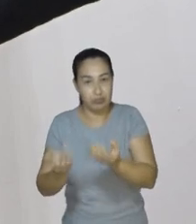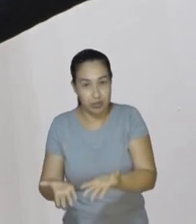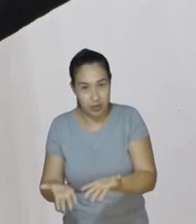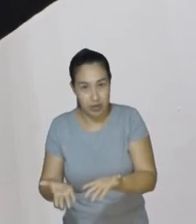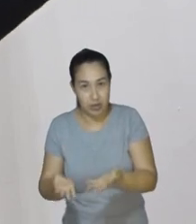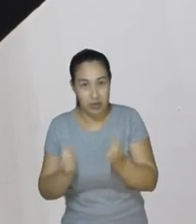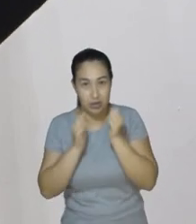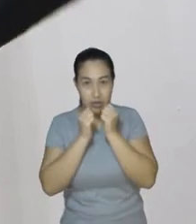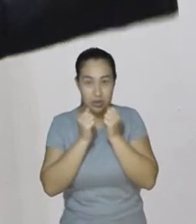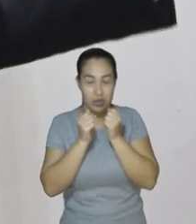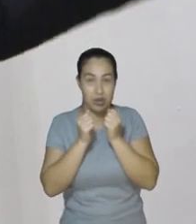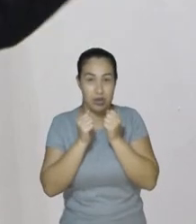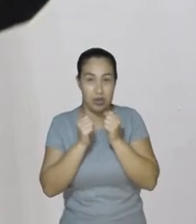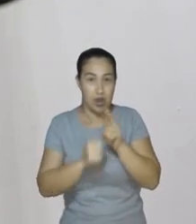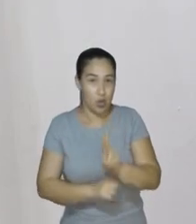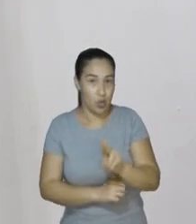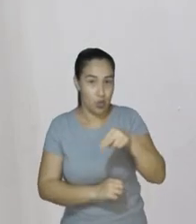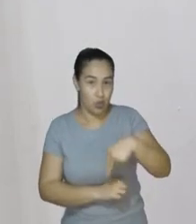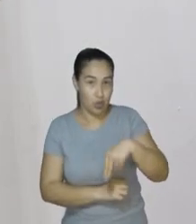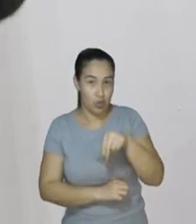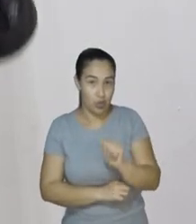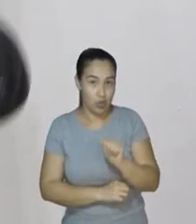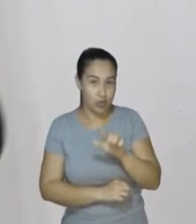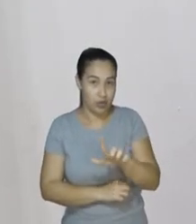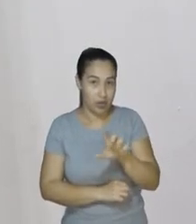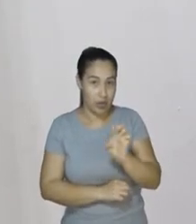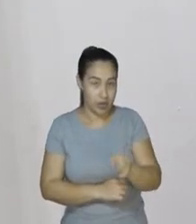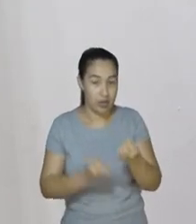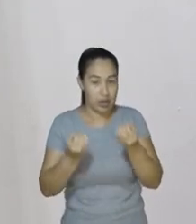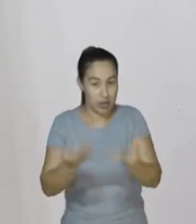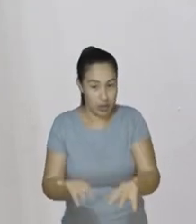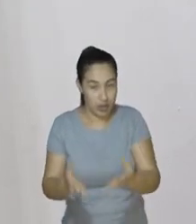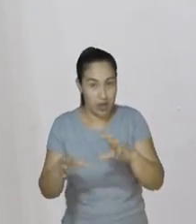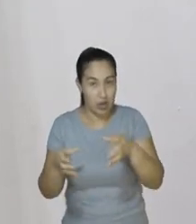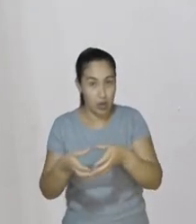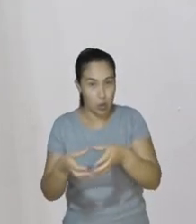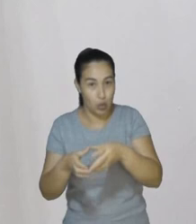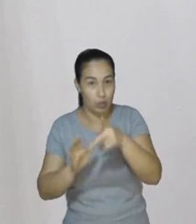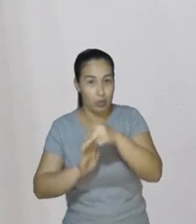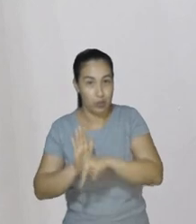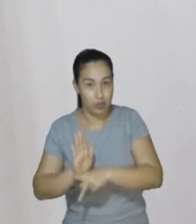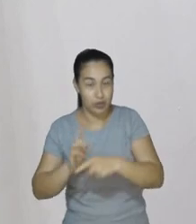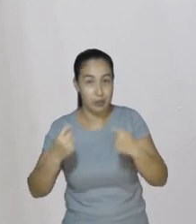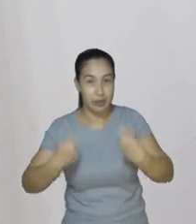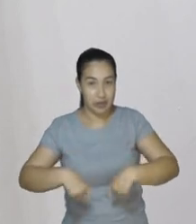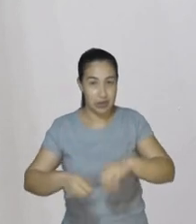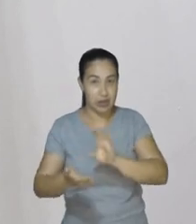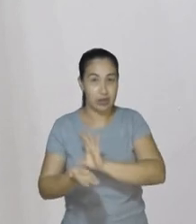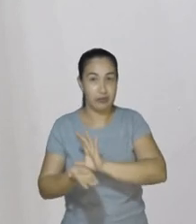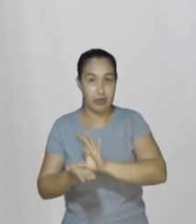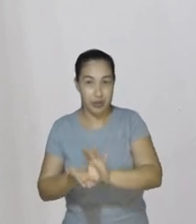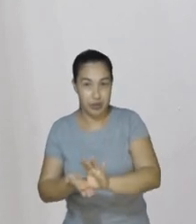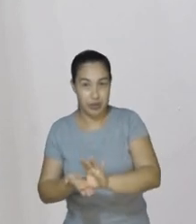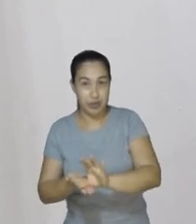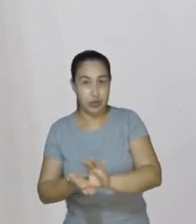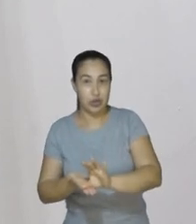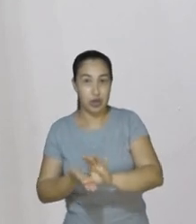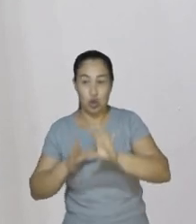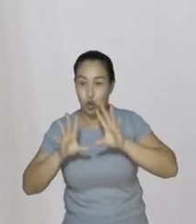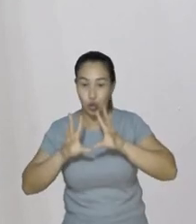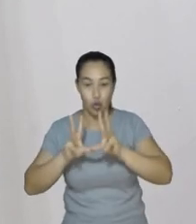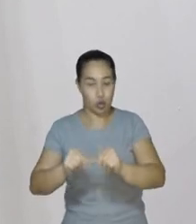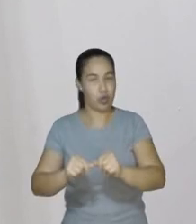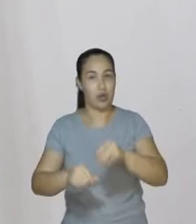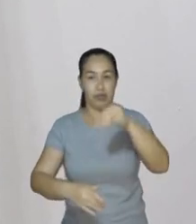Assembleia, da Unali, entregue para o projeto, ele terá que ser investido 100% no próprio